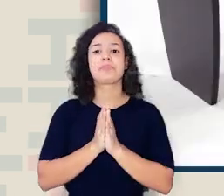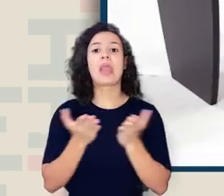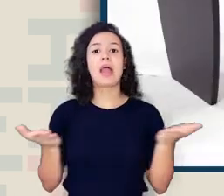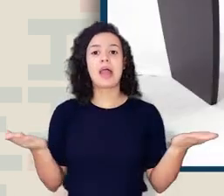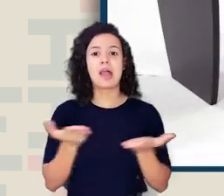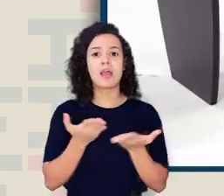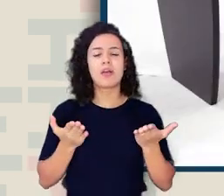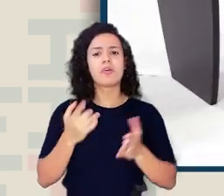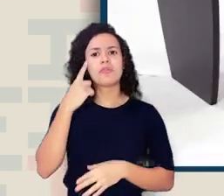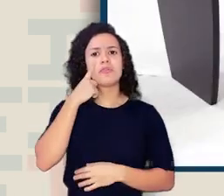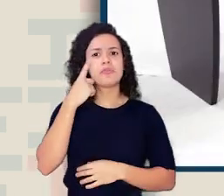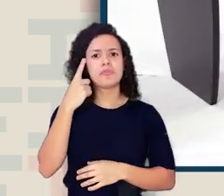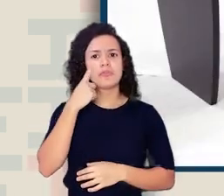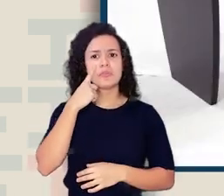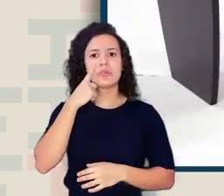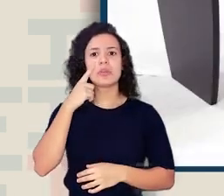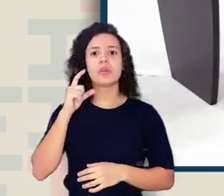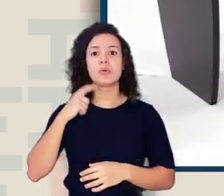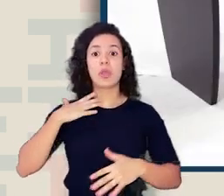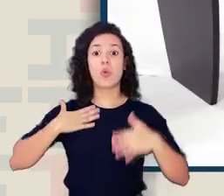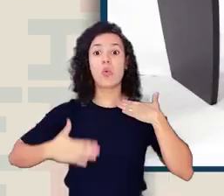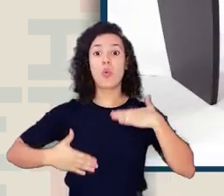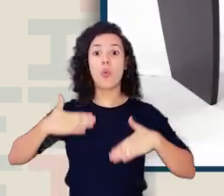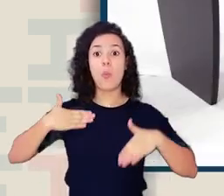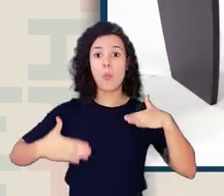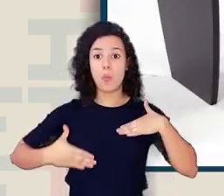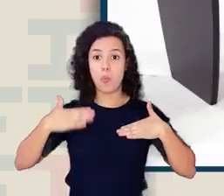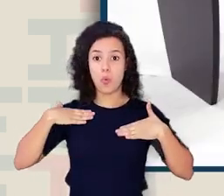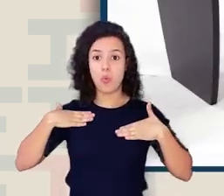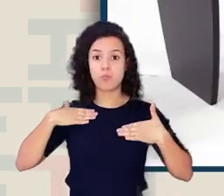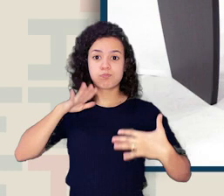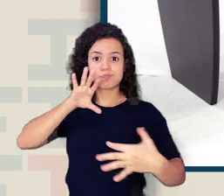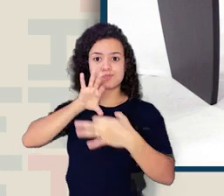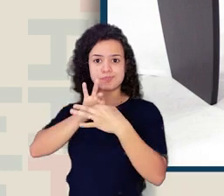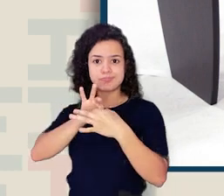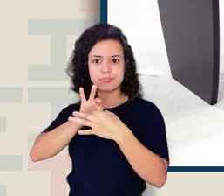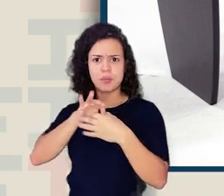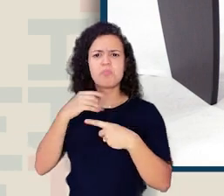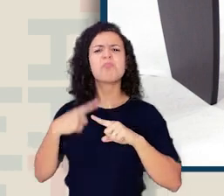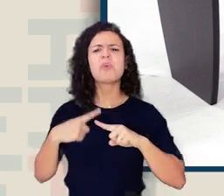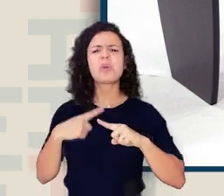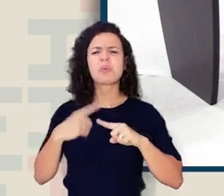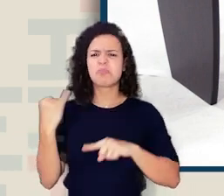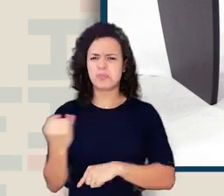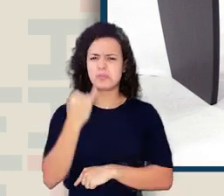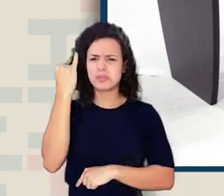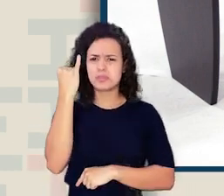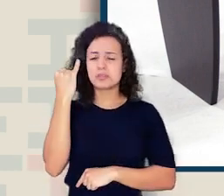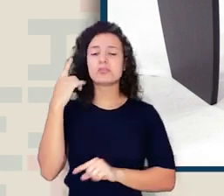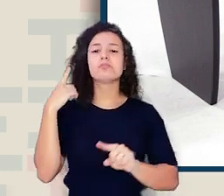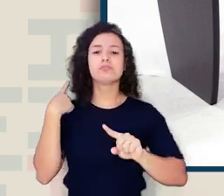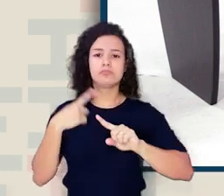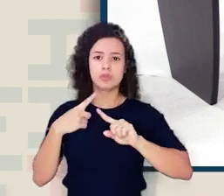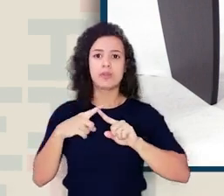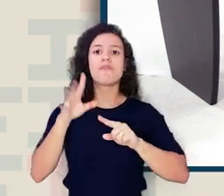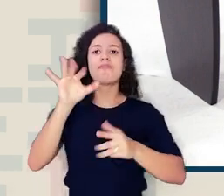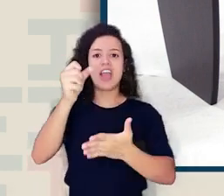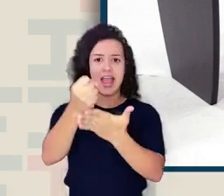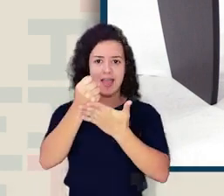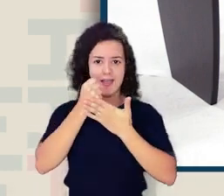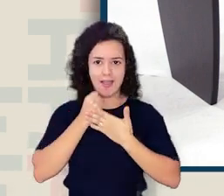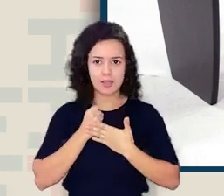Simples. Agora vamos alinhar isso a um movimento corporal. Por que esse movimento corporal? Ele